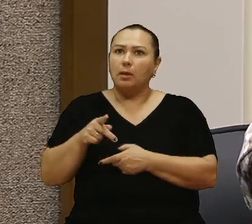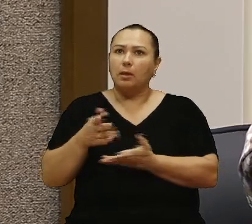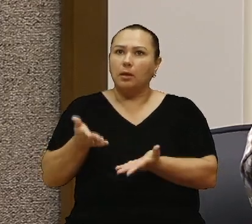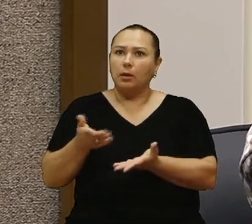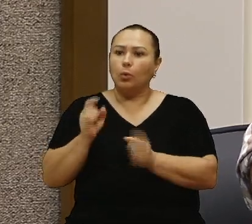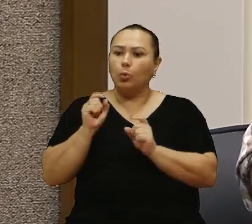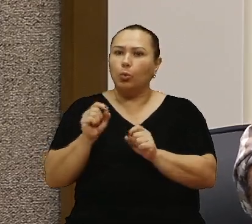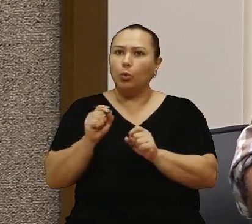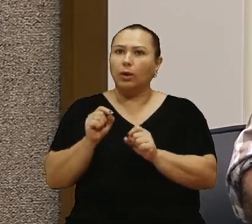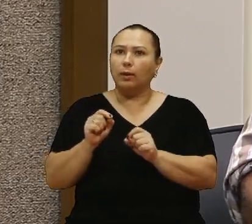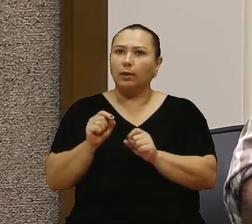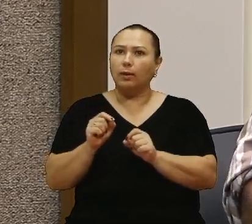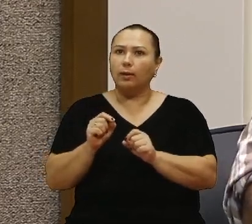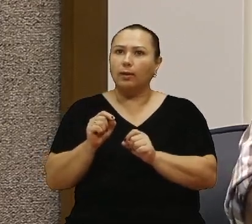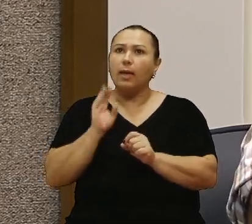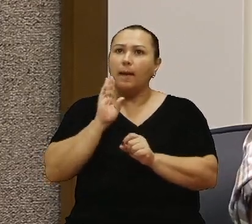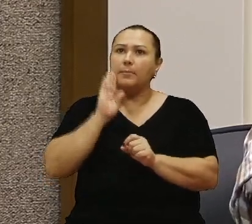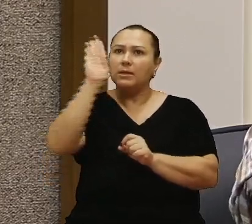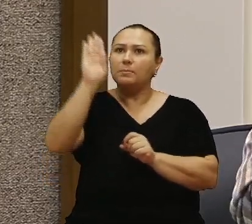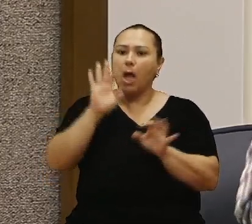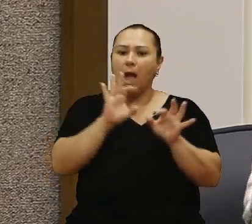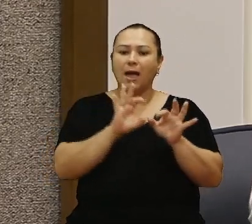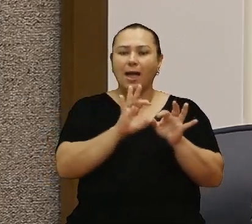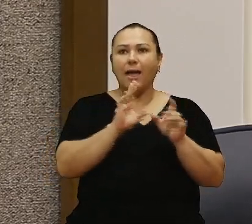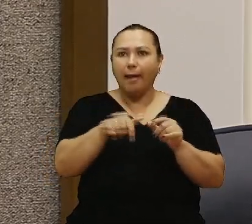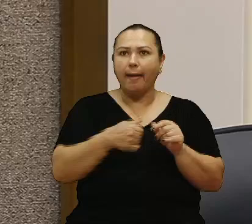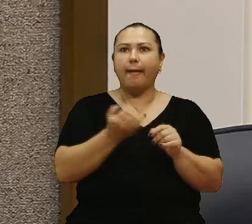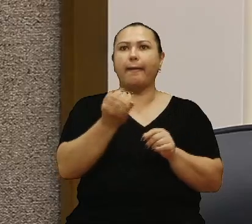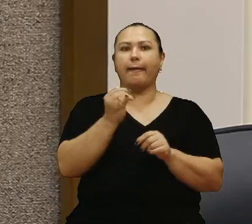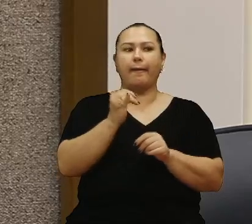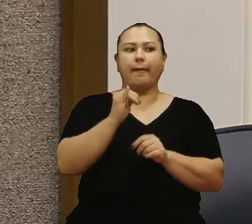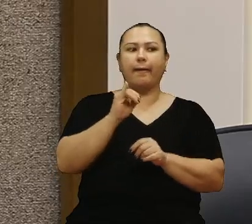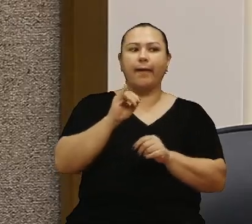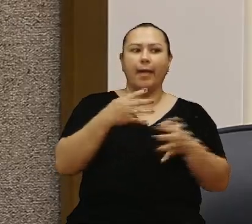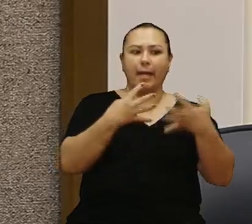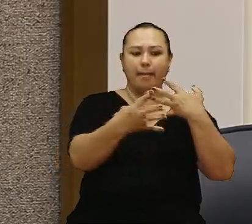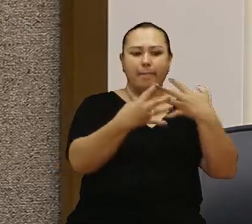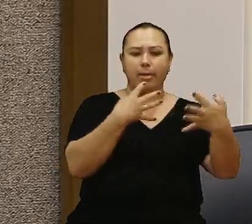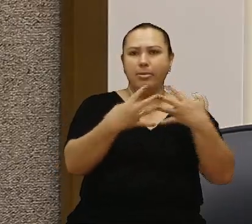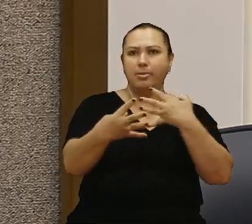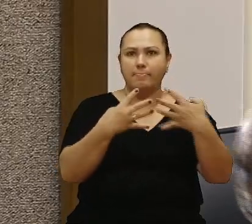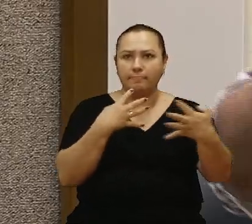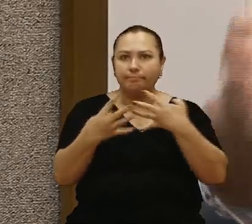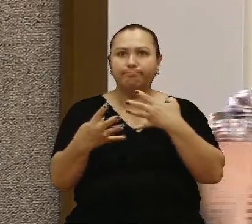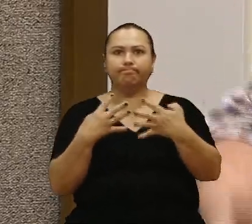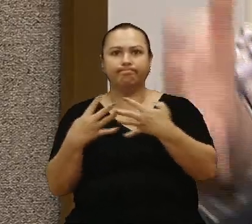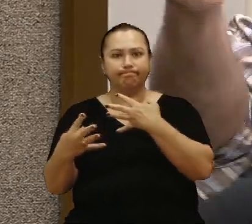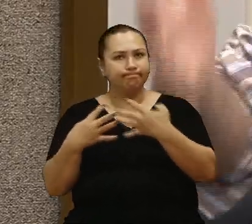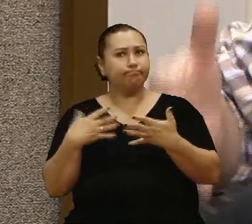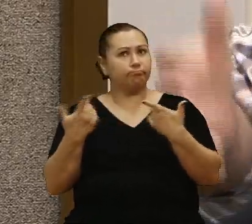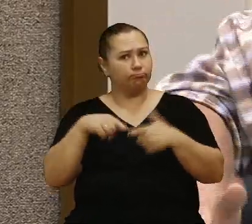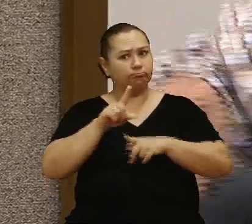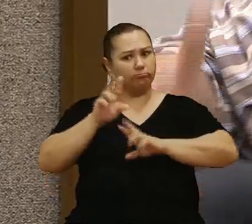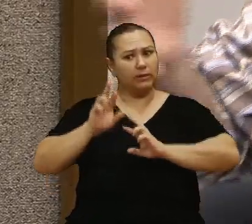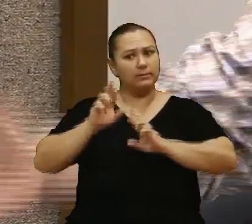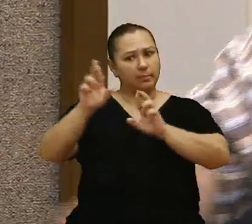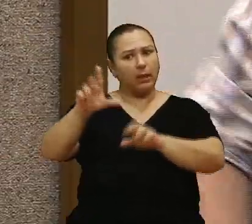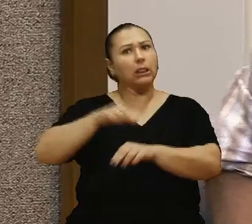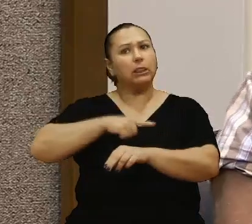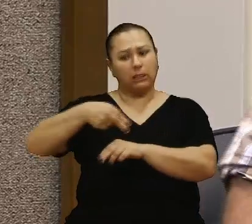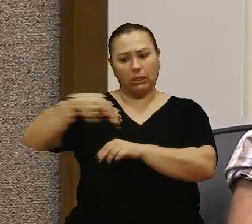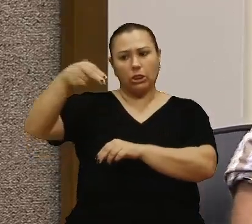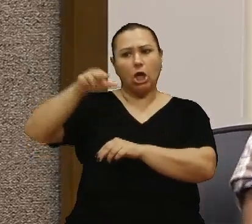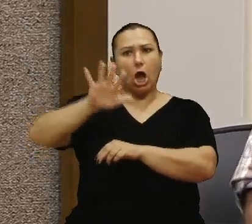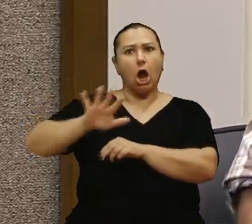de estação principal de integração, que é EPI. E eu espero que tenha na região norte um